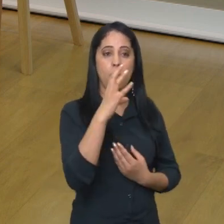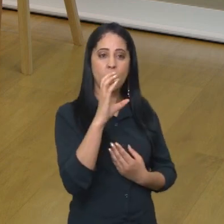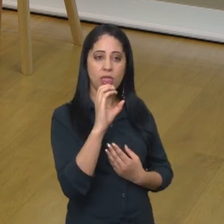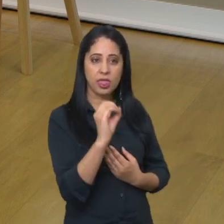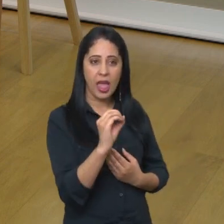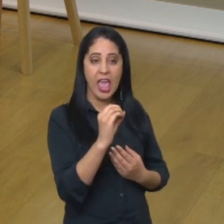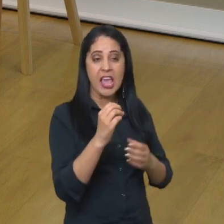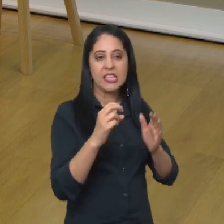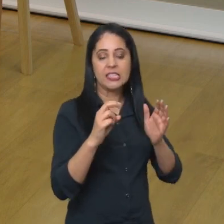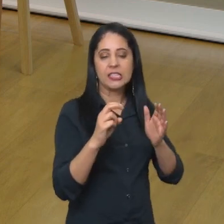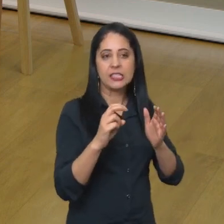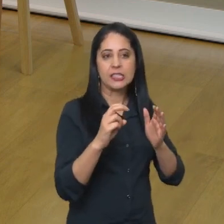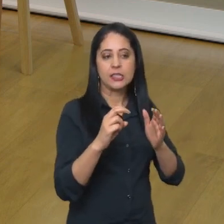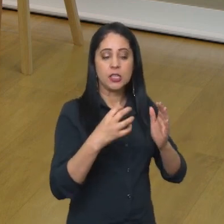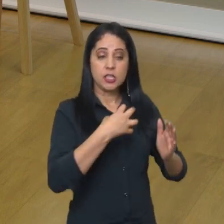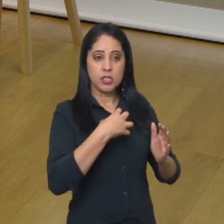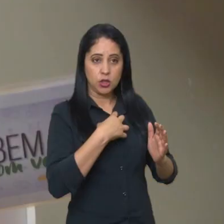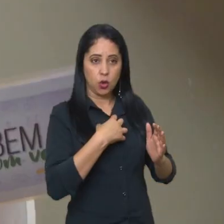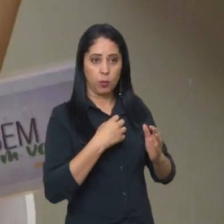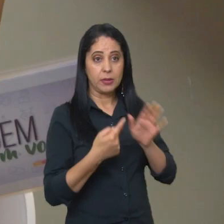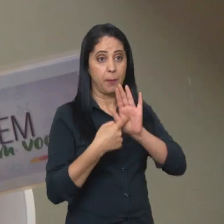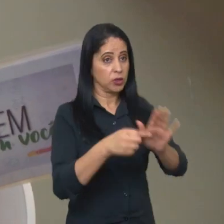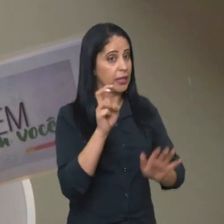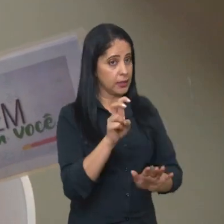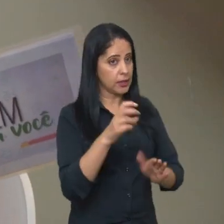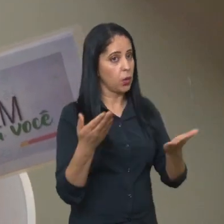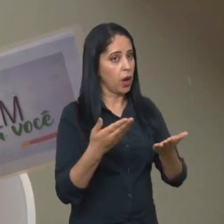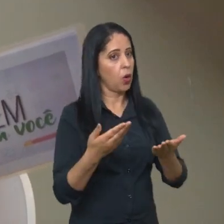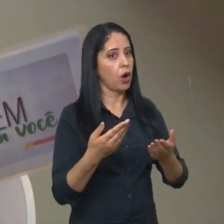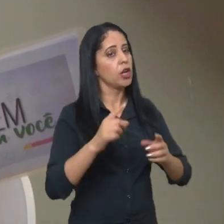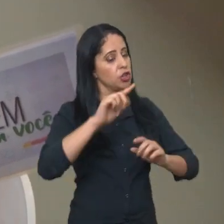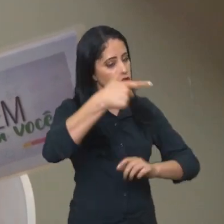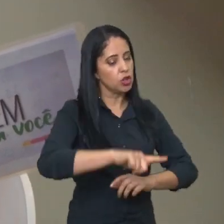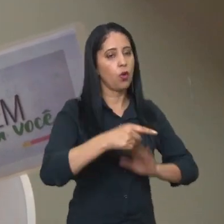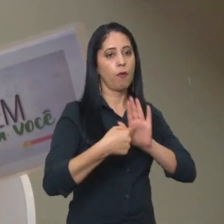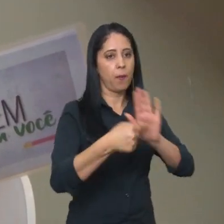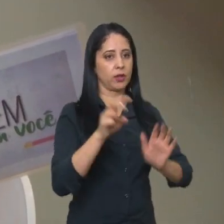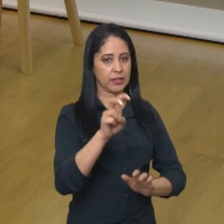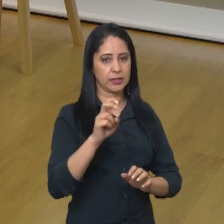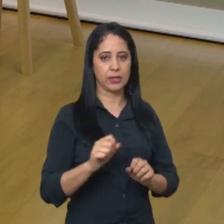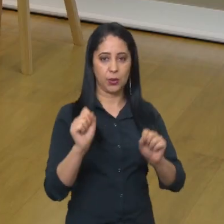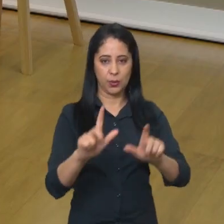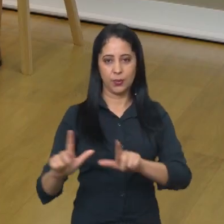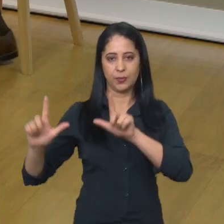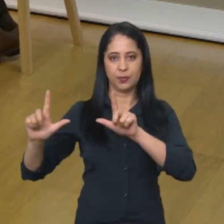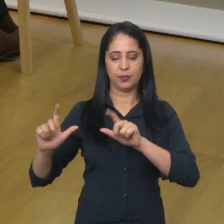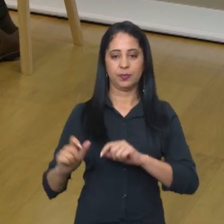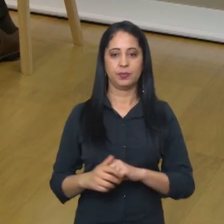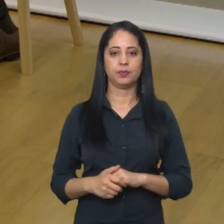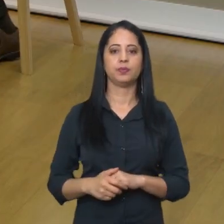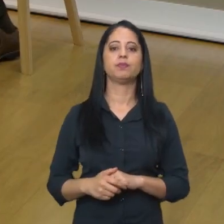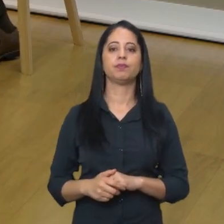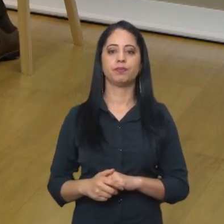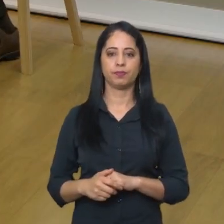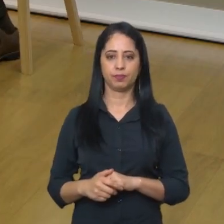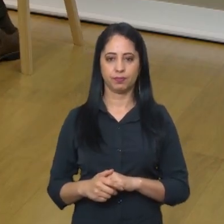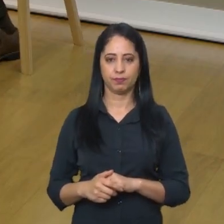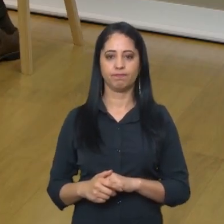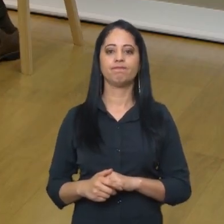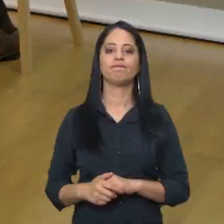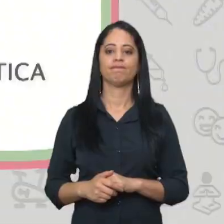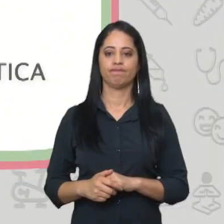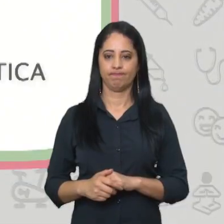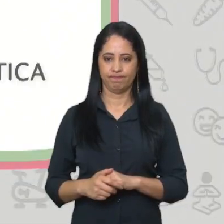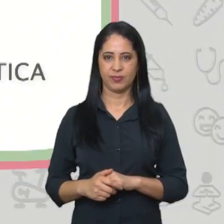do Alzheimer. Nós mostramos 5 e agora, por favor, Matheus, completa aqui pra gente os outros 5.